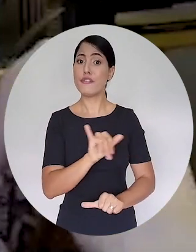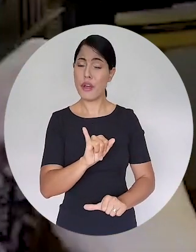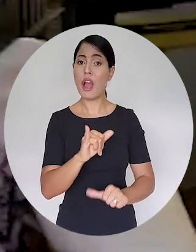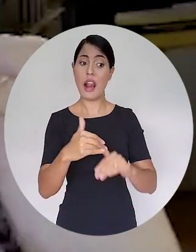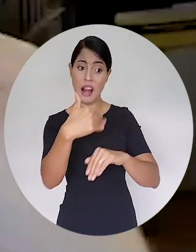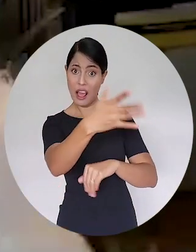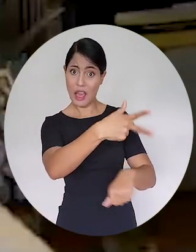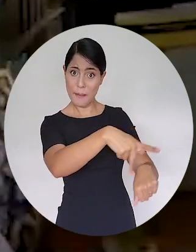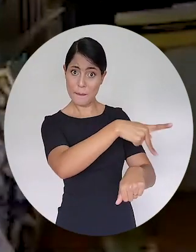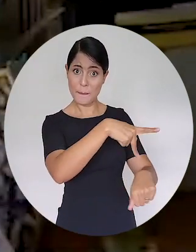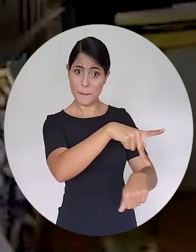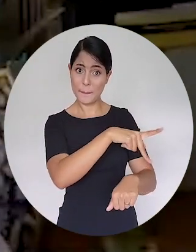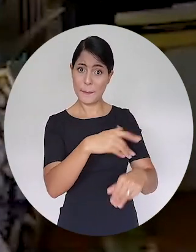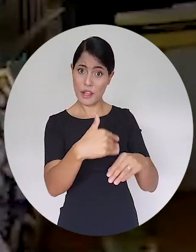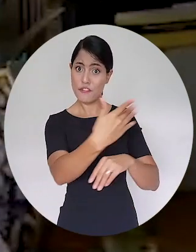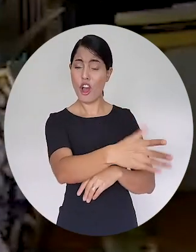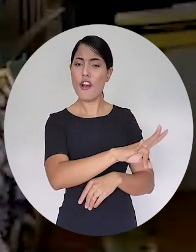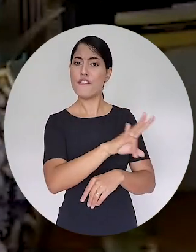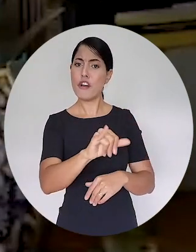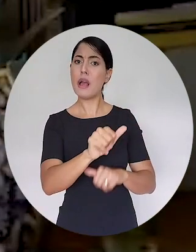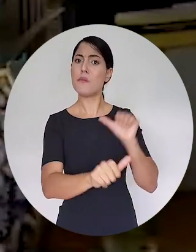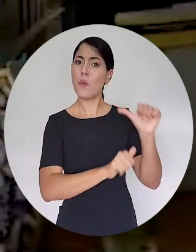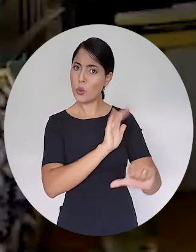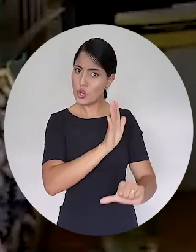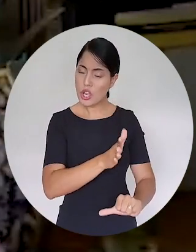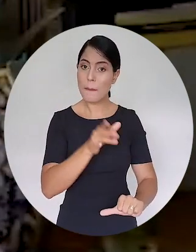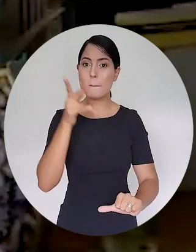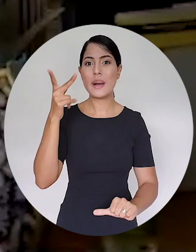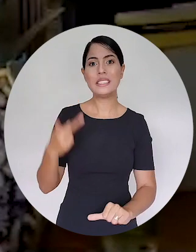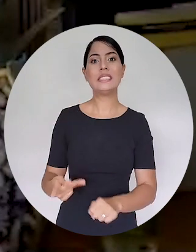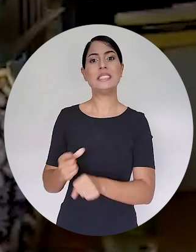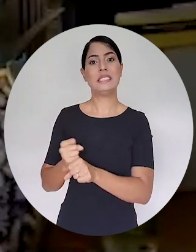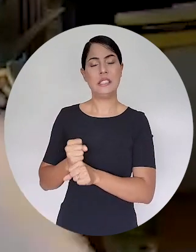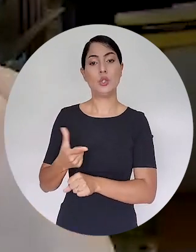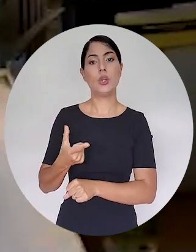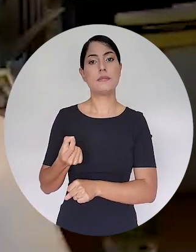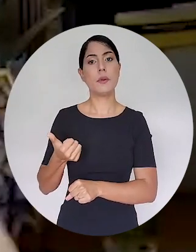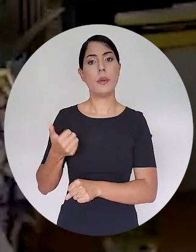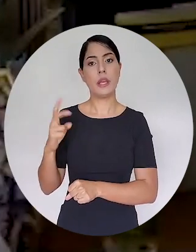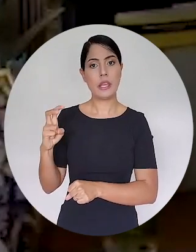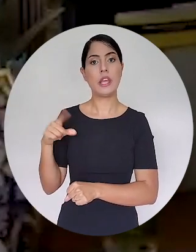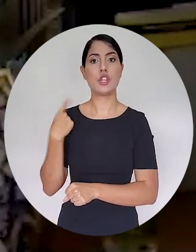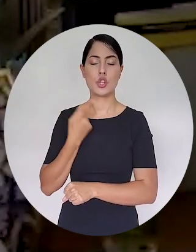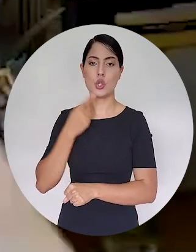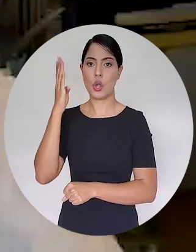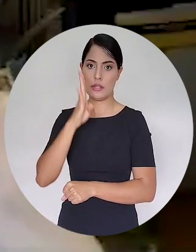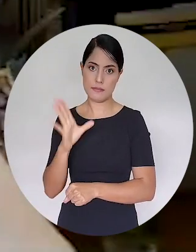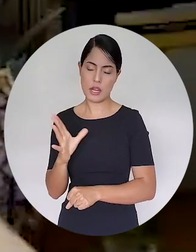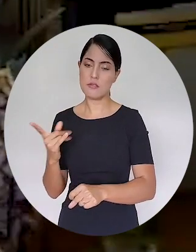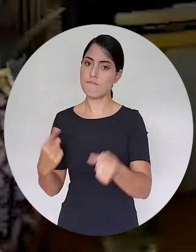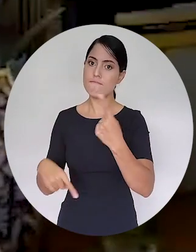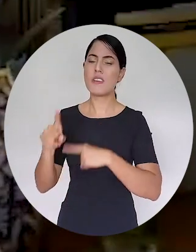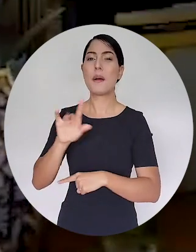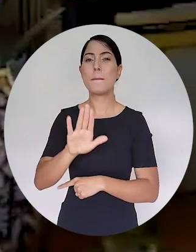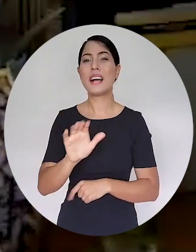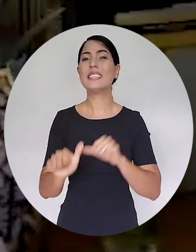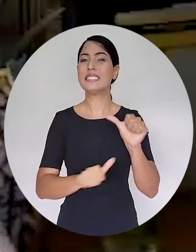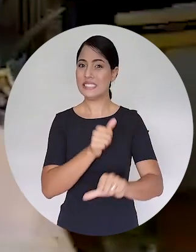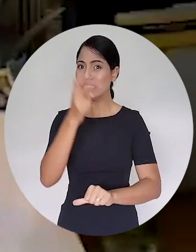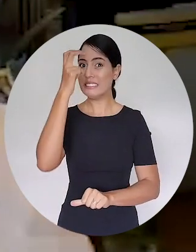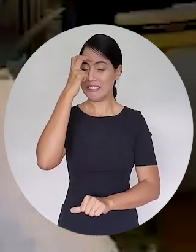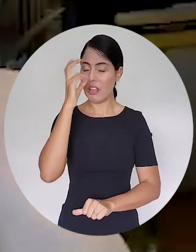acontece muito lá fora, mas o Brasil está caminhando desde 2015, especialmente, para essa mudança, mas uma mudança cultural é sempre